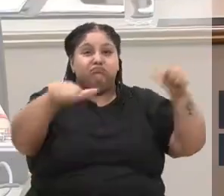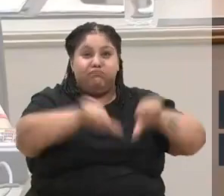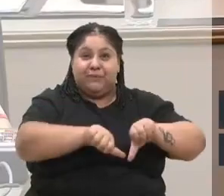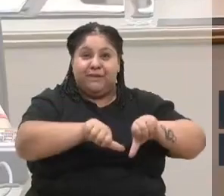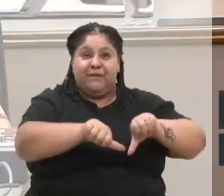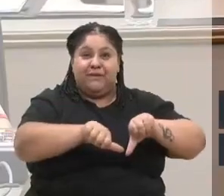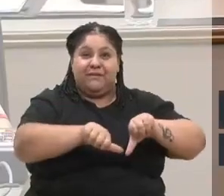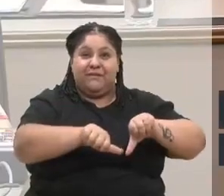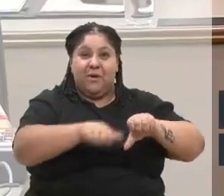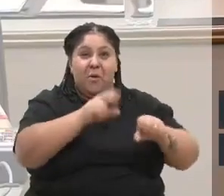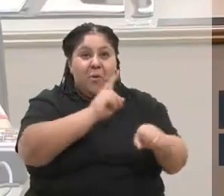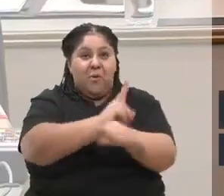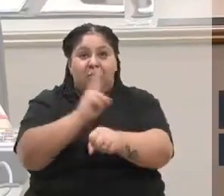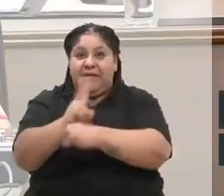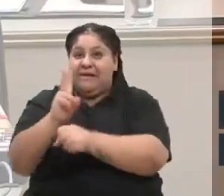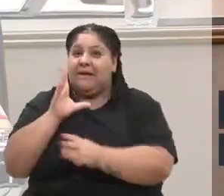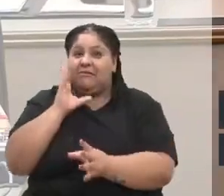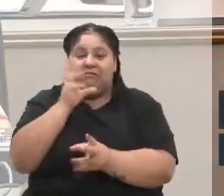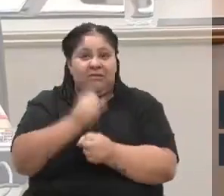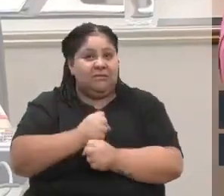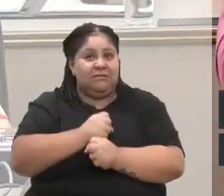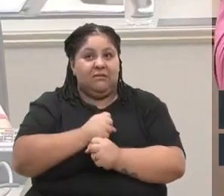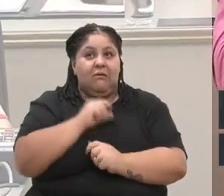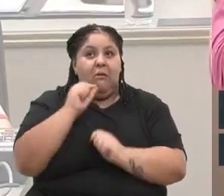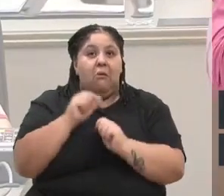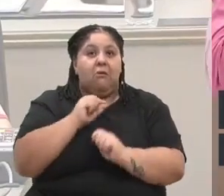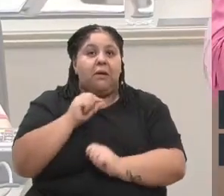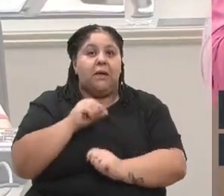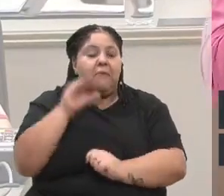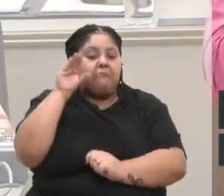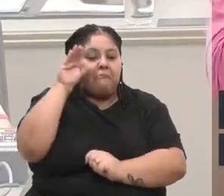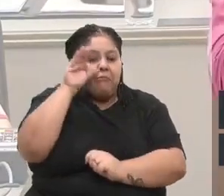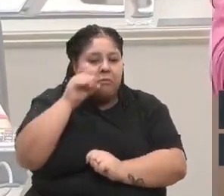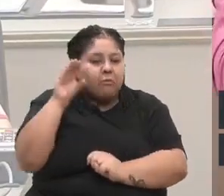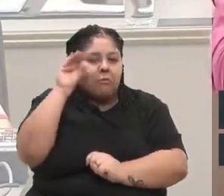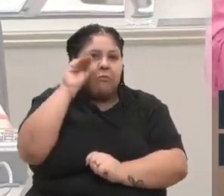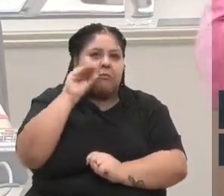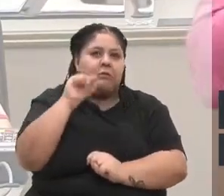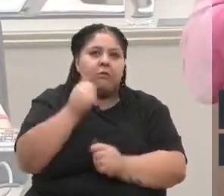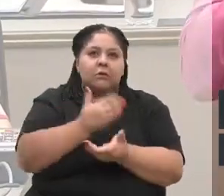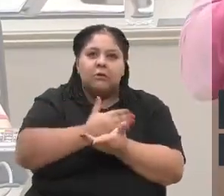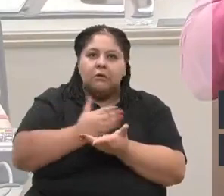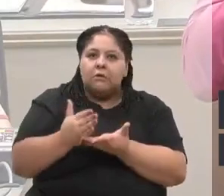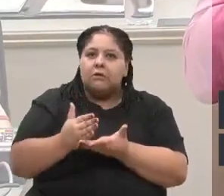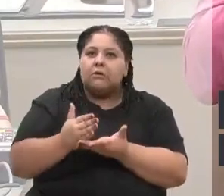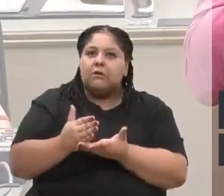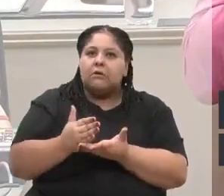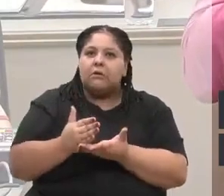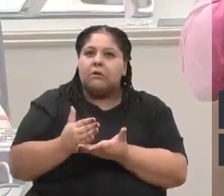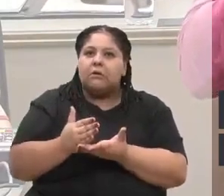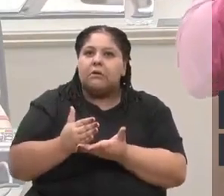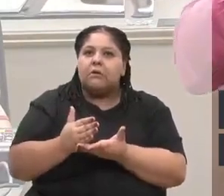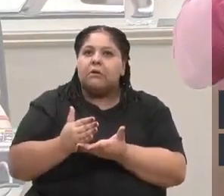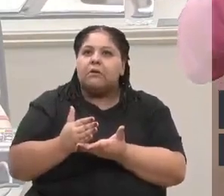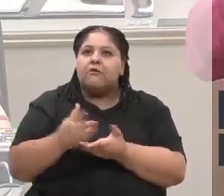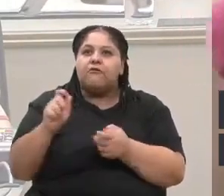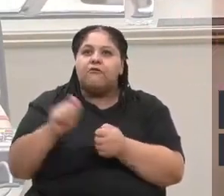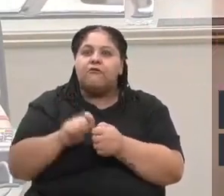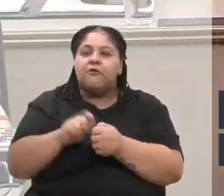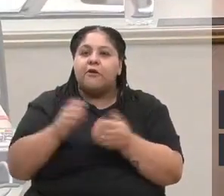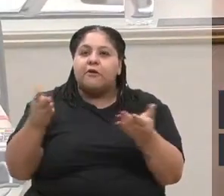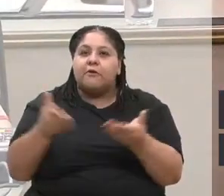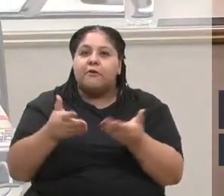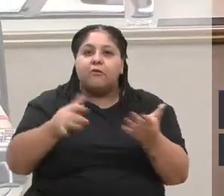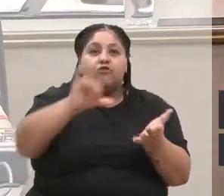animais. Muito pior. O que se observa é que as iniciativas estão sendo tomadas. O Centro de